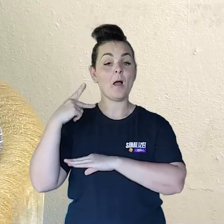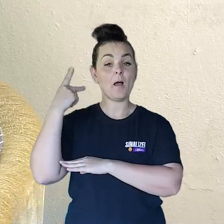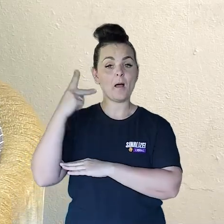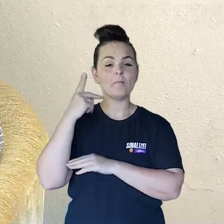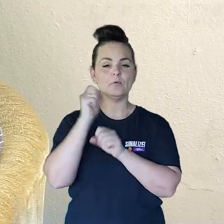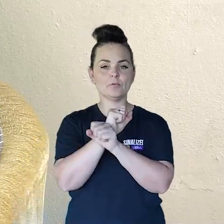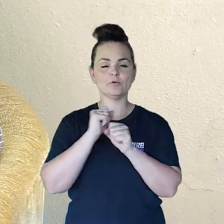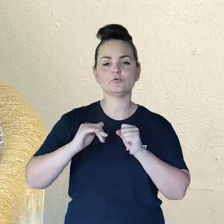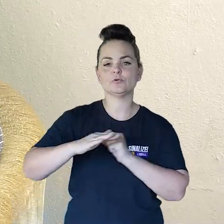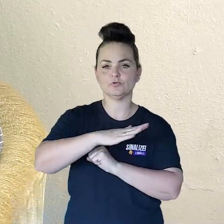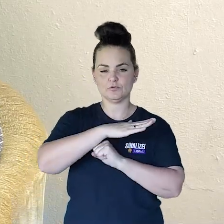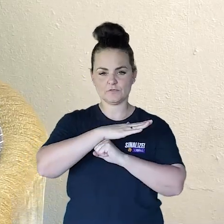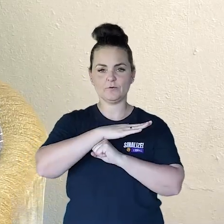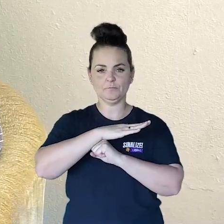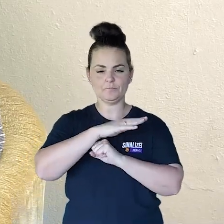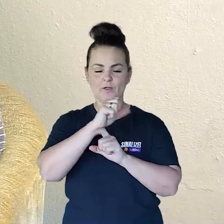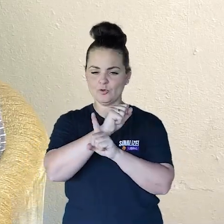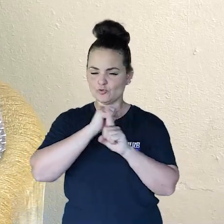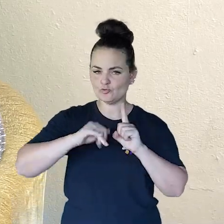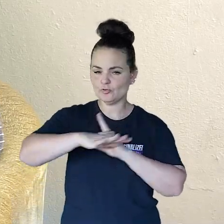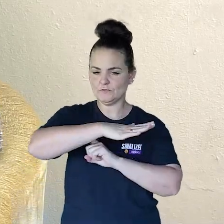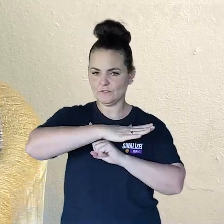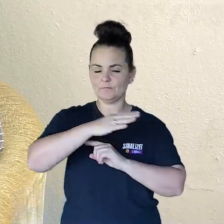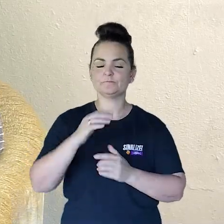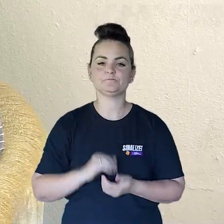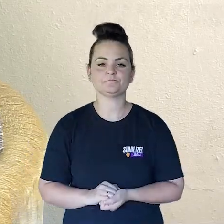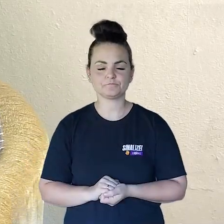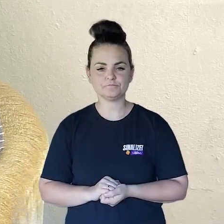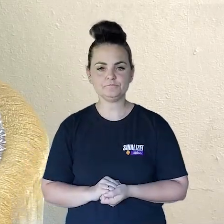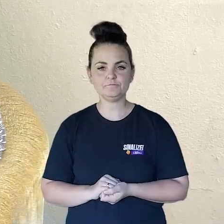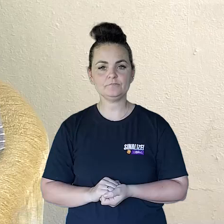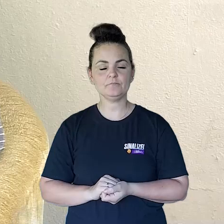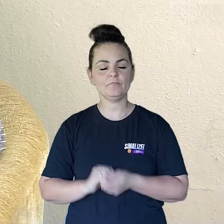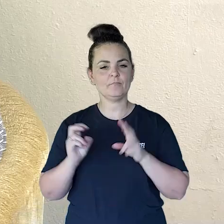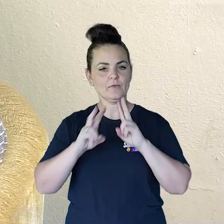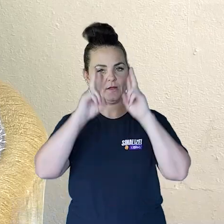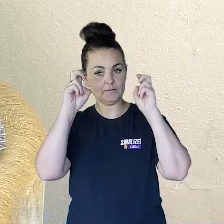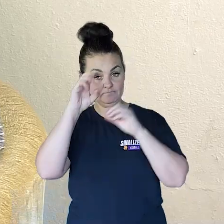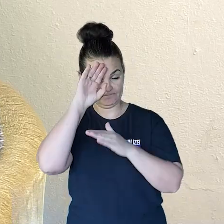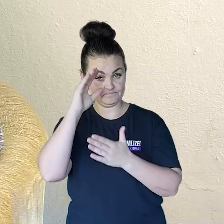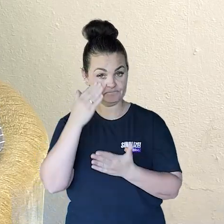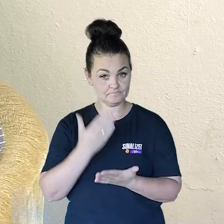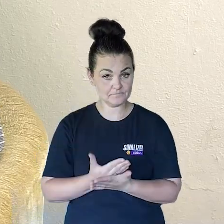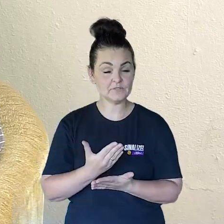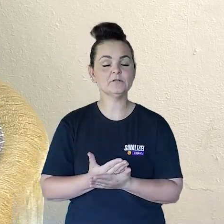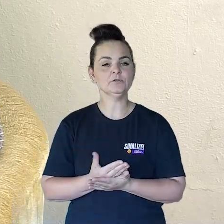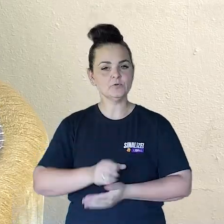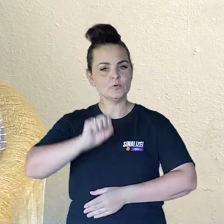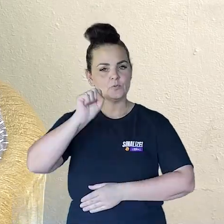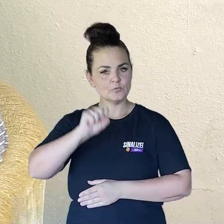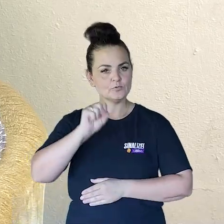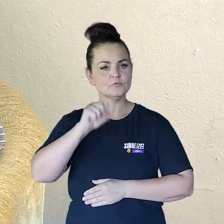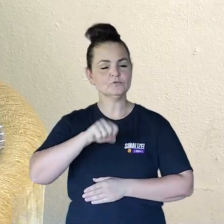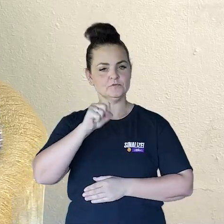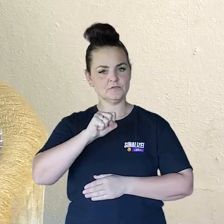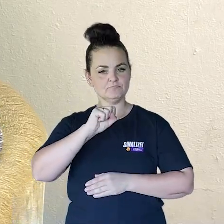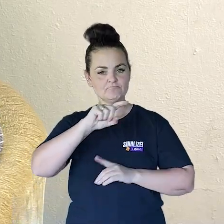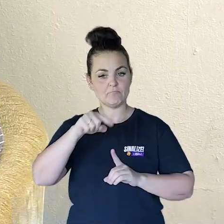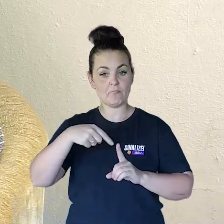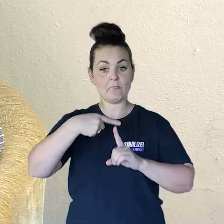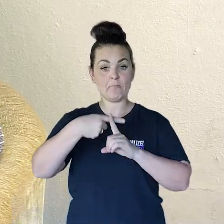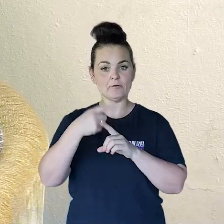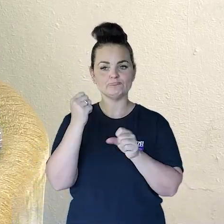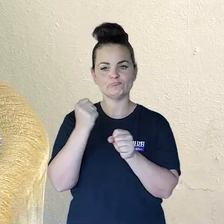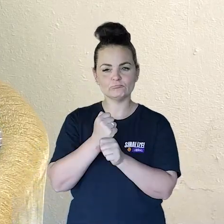política social. Então, estes temas eles deverão com toda certeza estar mais em alta nos